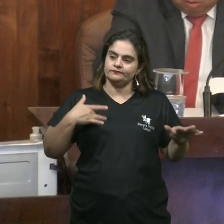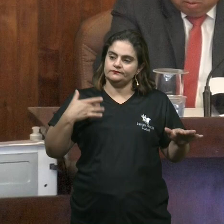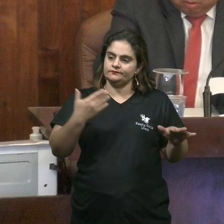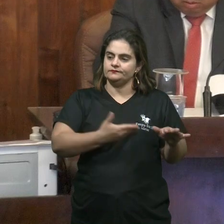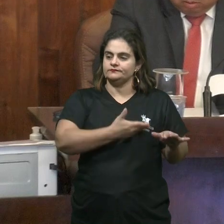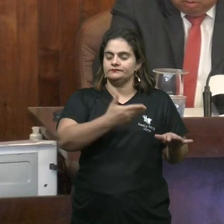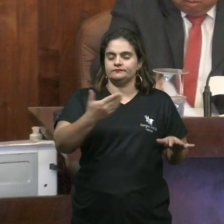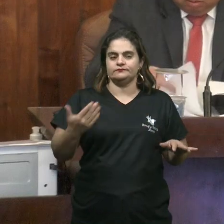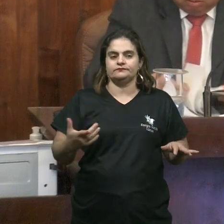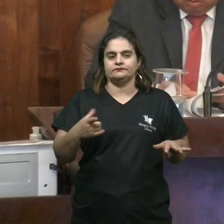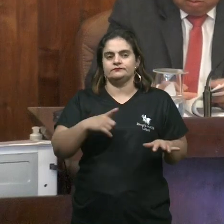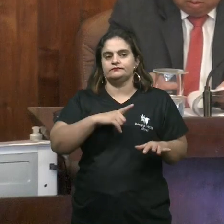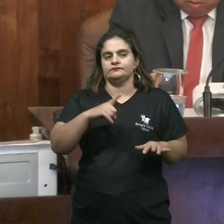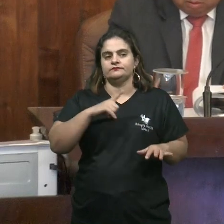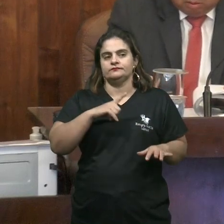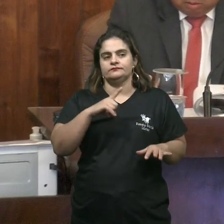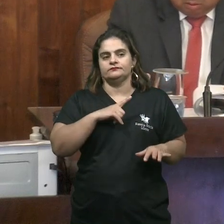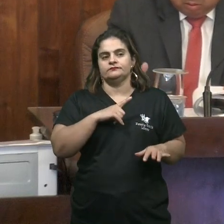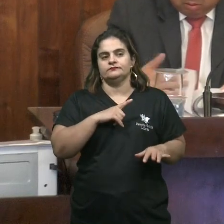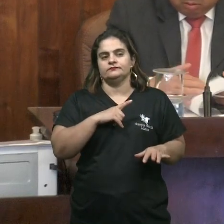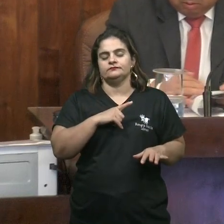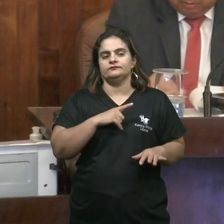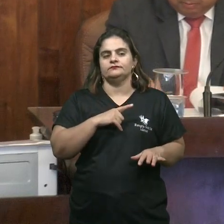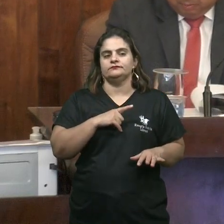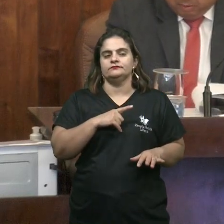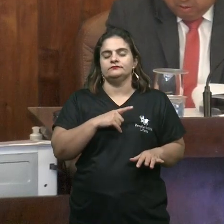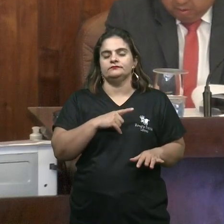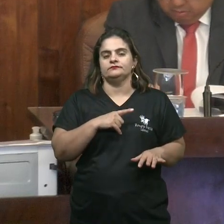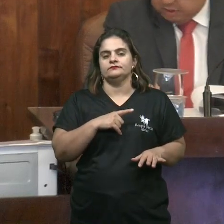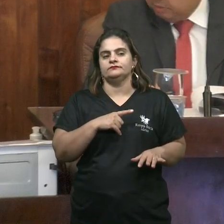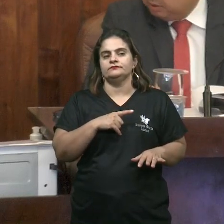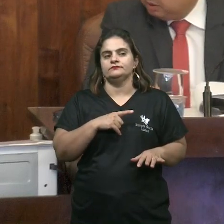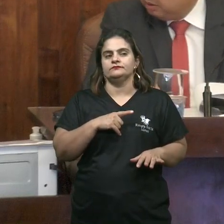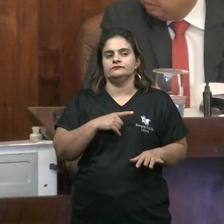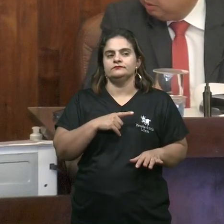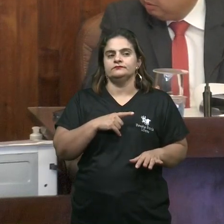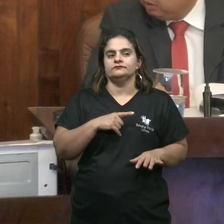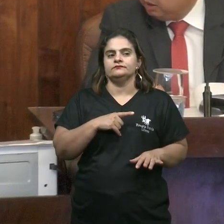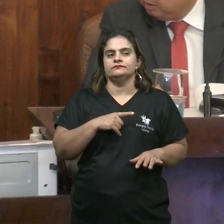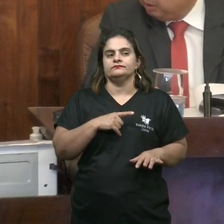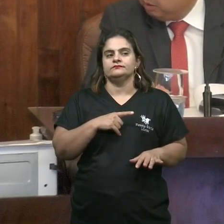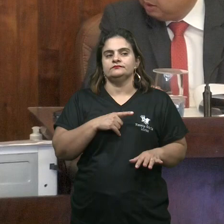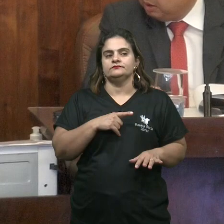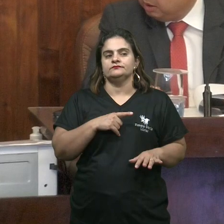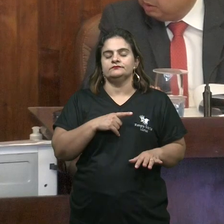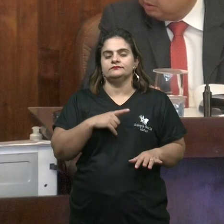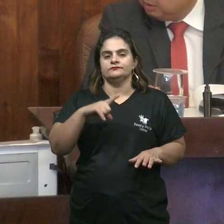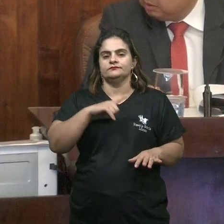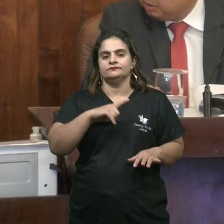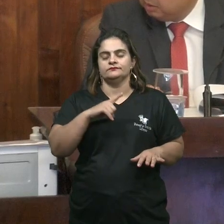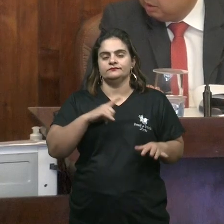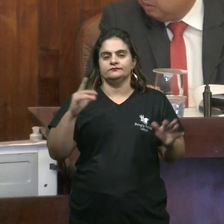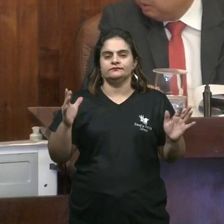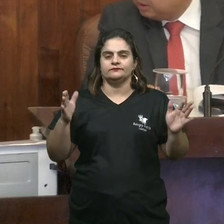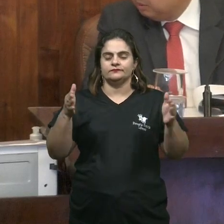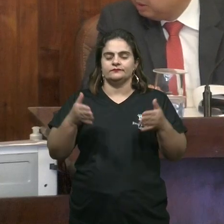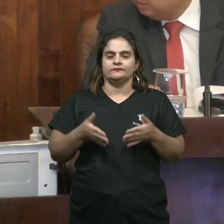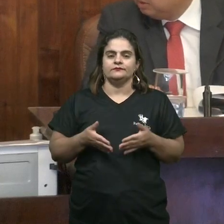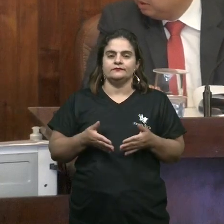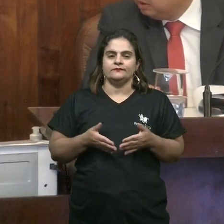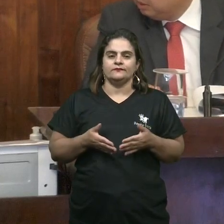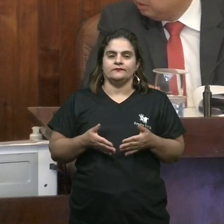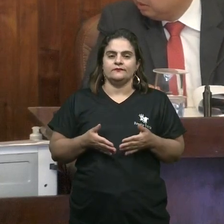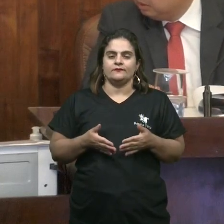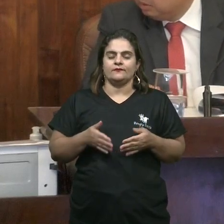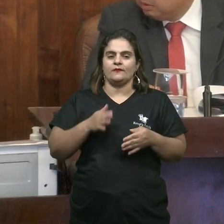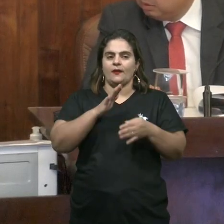continuem nessa luta e que os próximos governantes se voltem, voltem os olhos para ajudar vocês